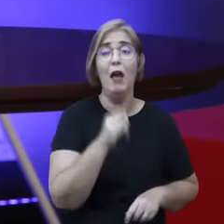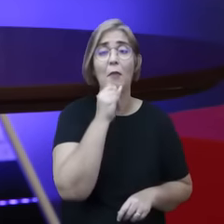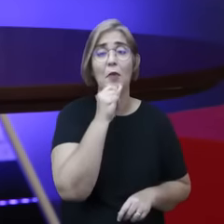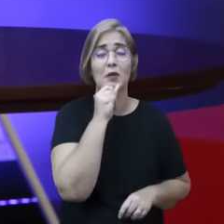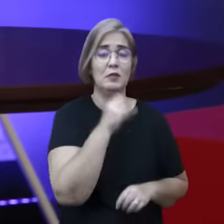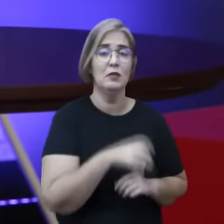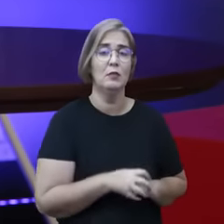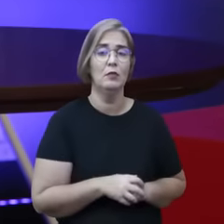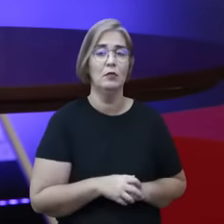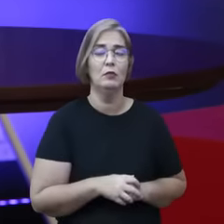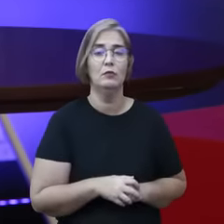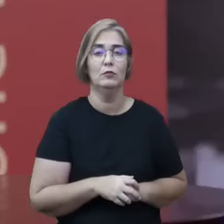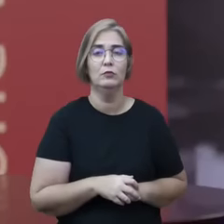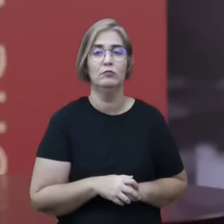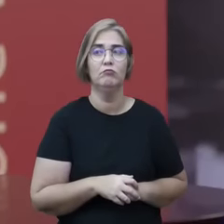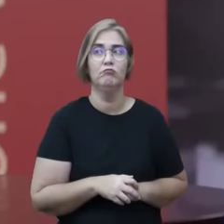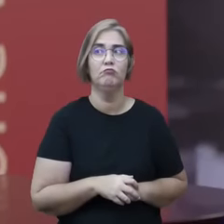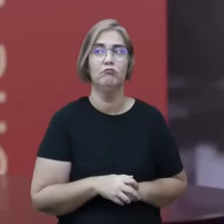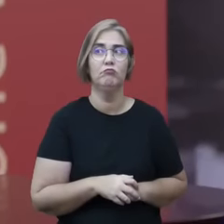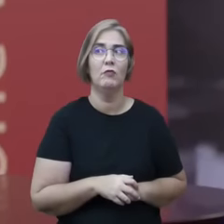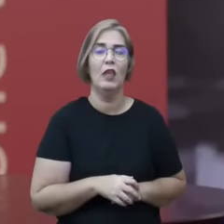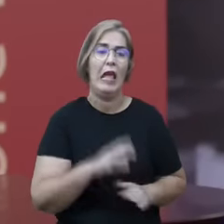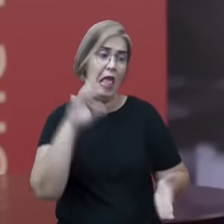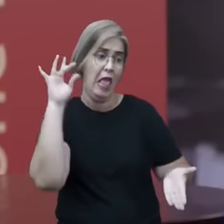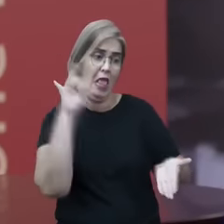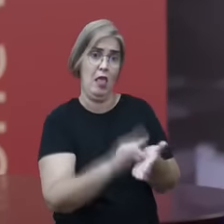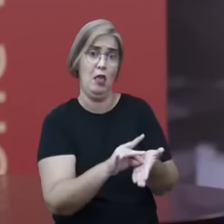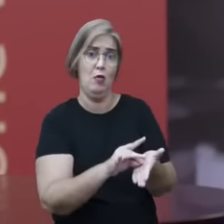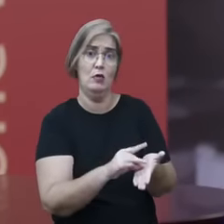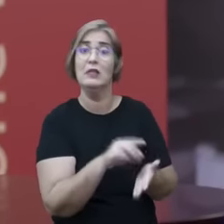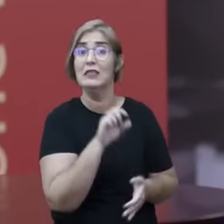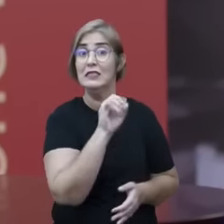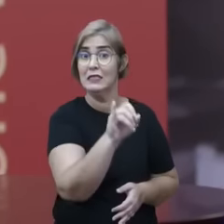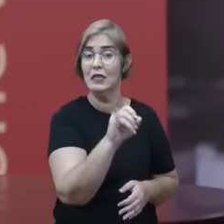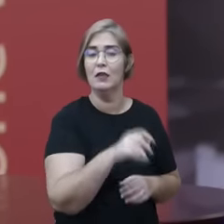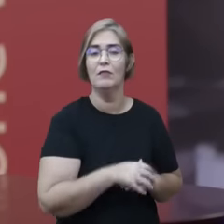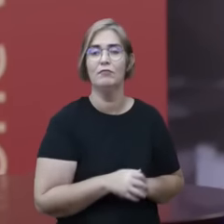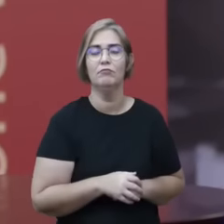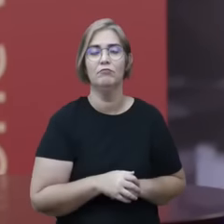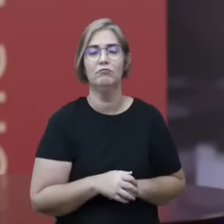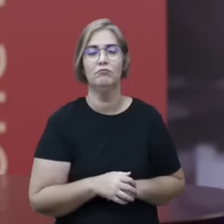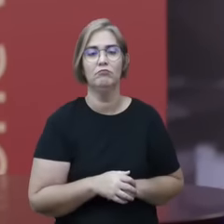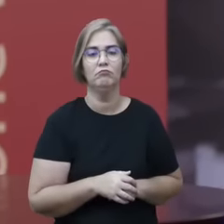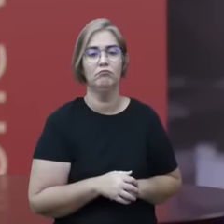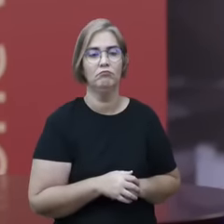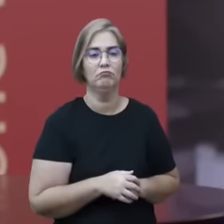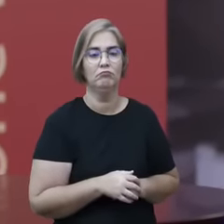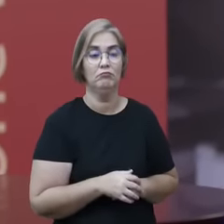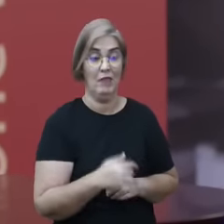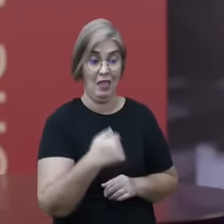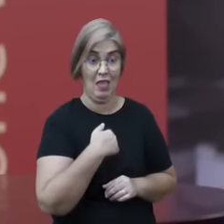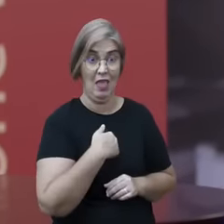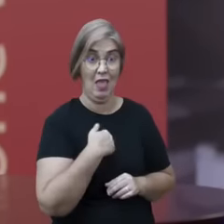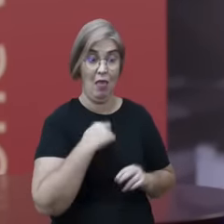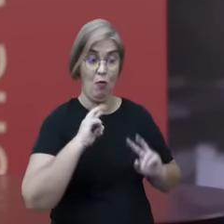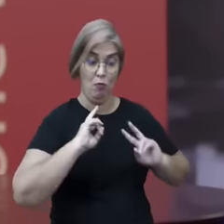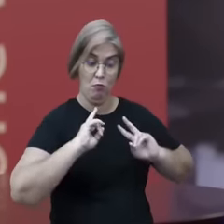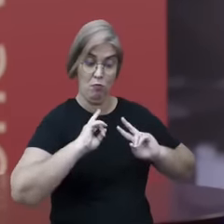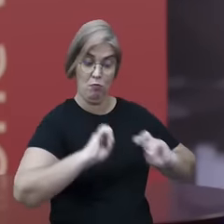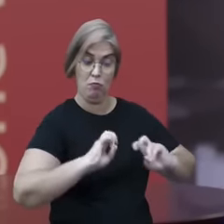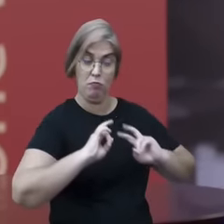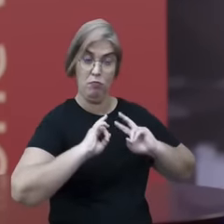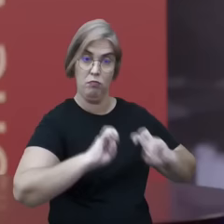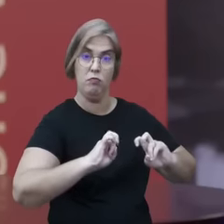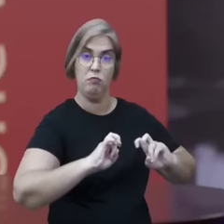de eh reconhecimento se eu me conhecendo